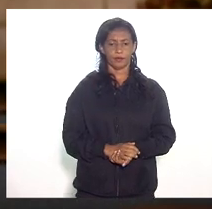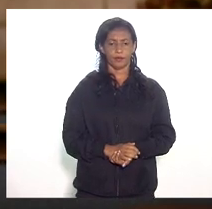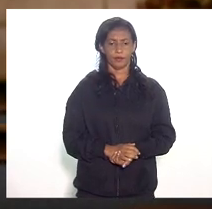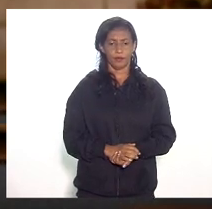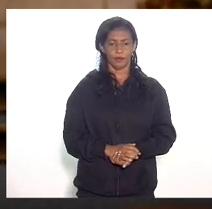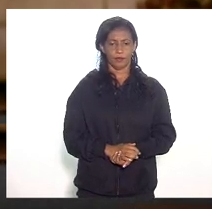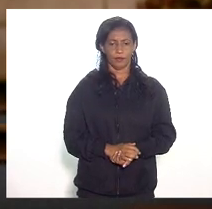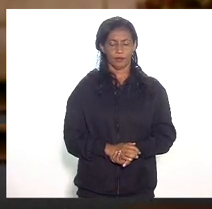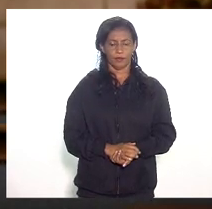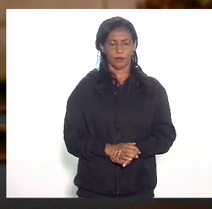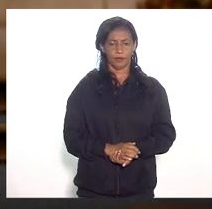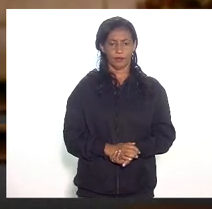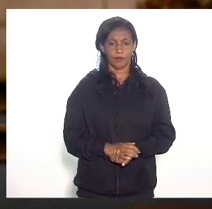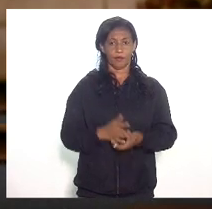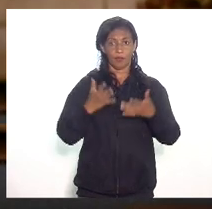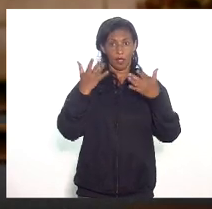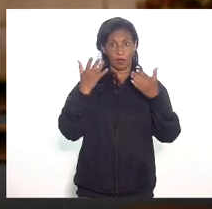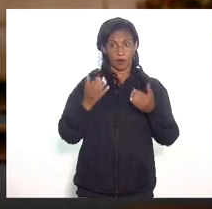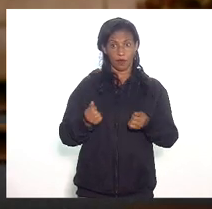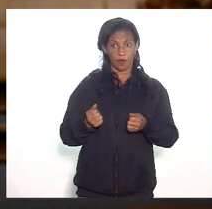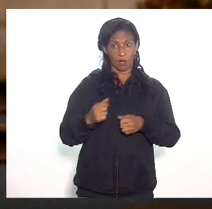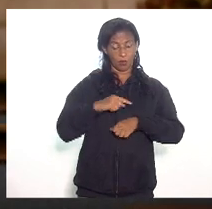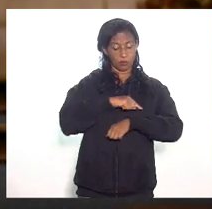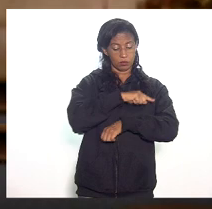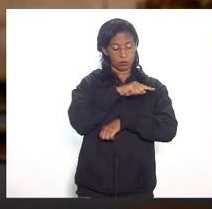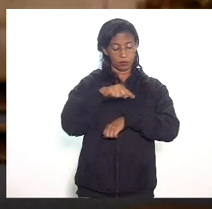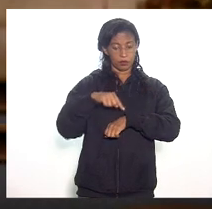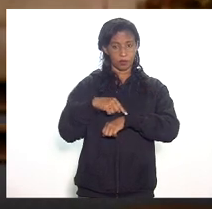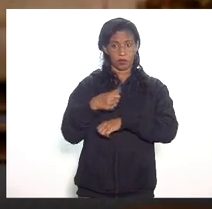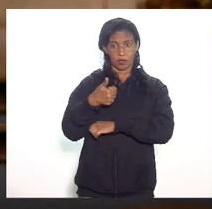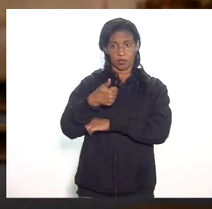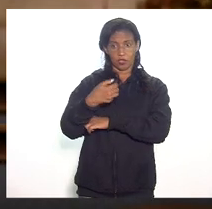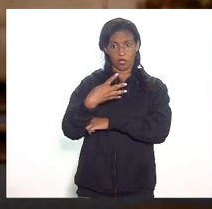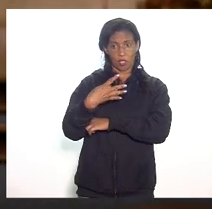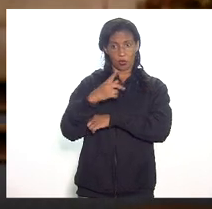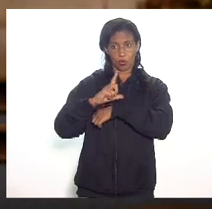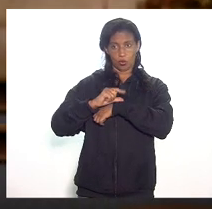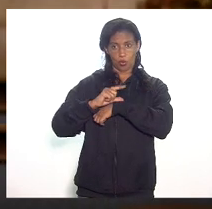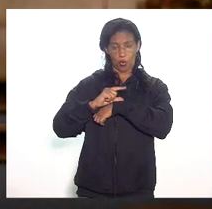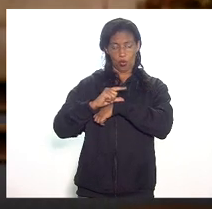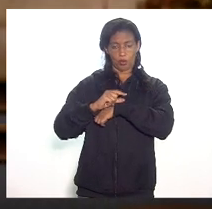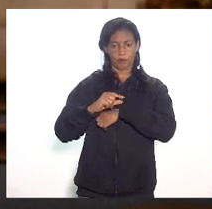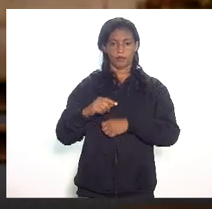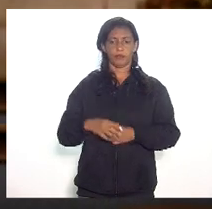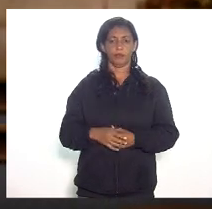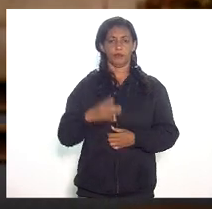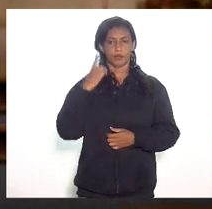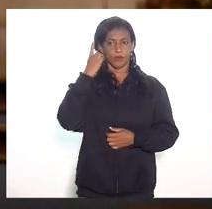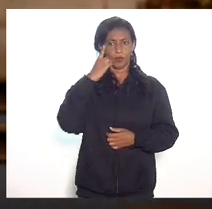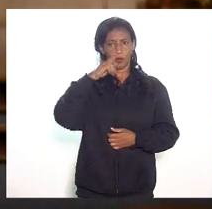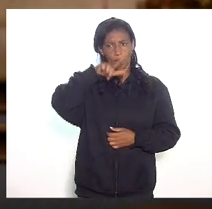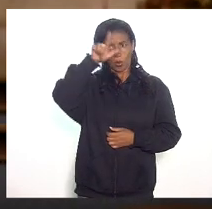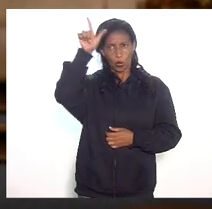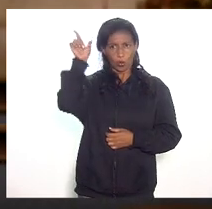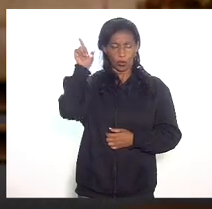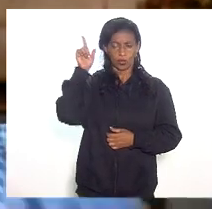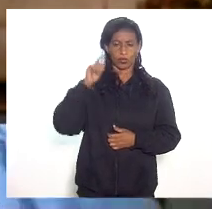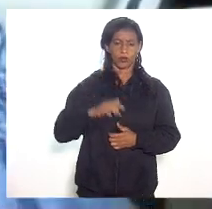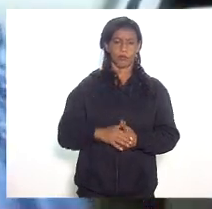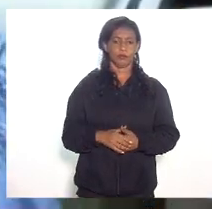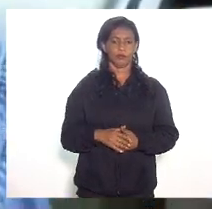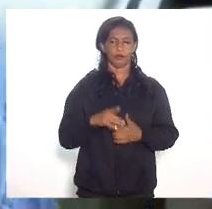Nós vamos até as 14 horas, tá? Deputado Luiz, com a palavra, por favor. Senhor presidente,